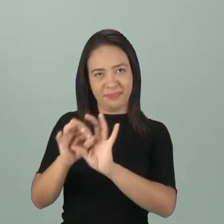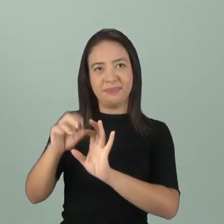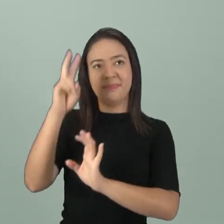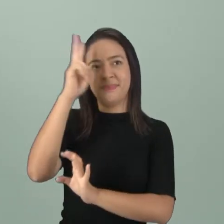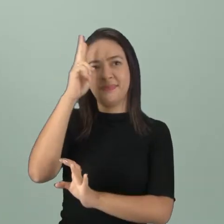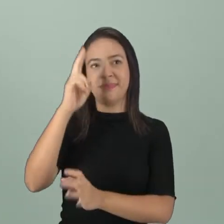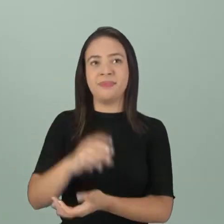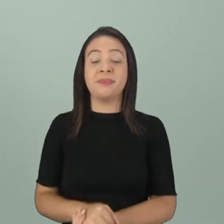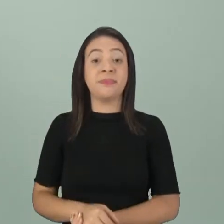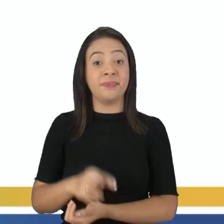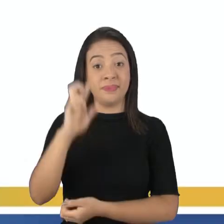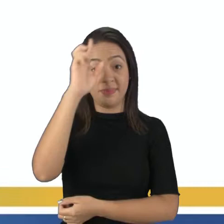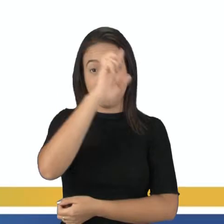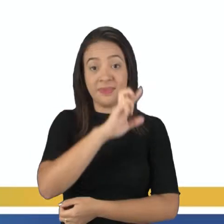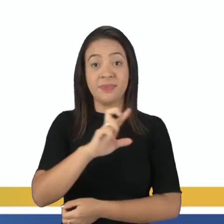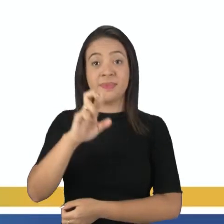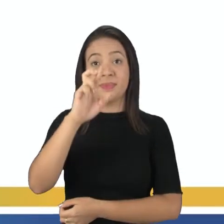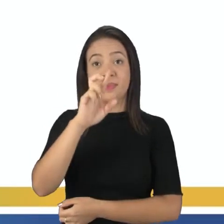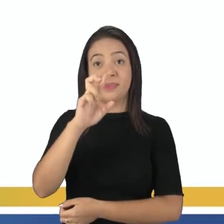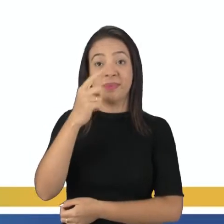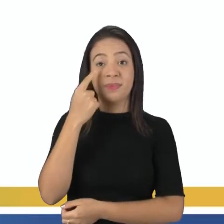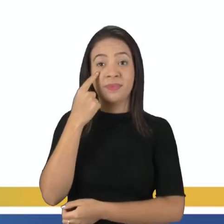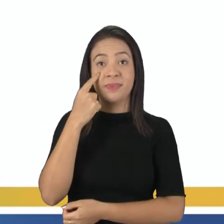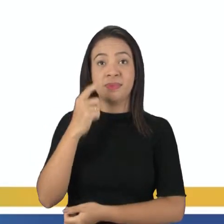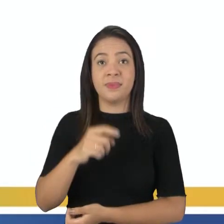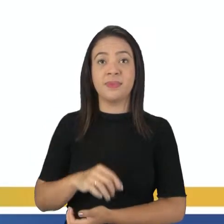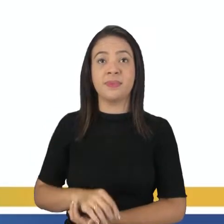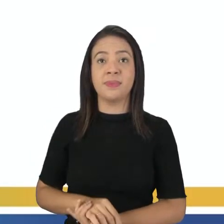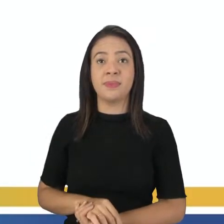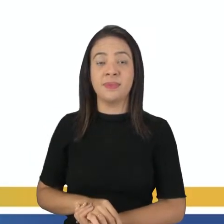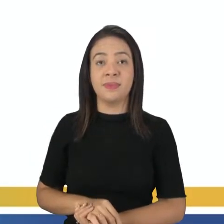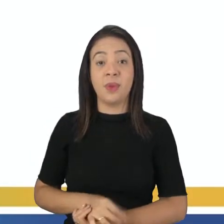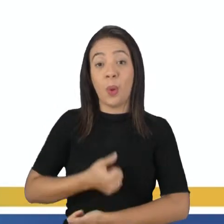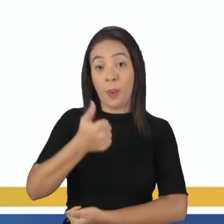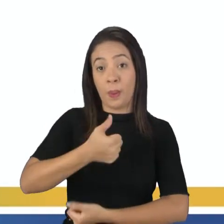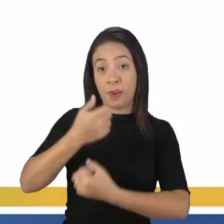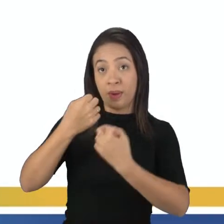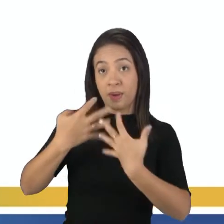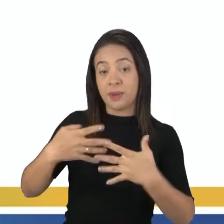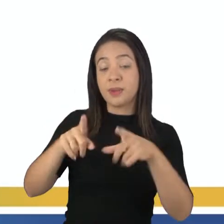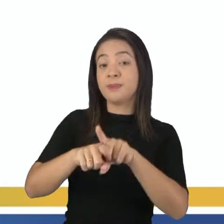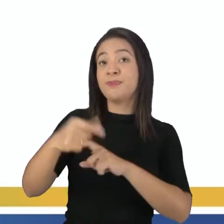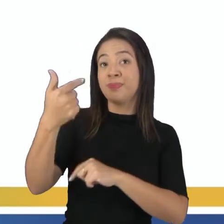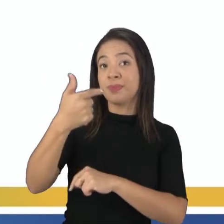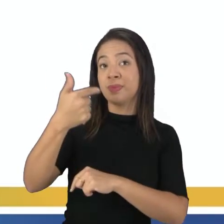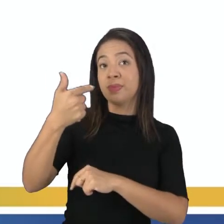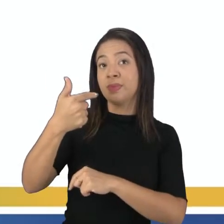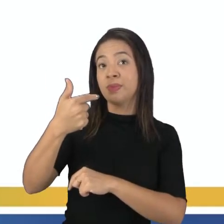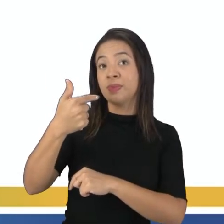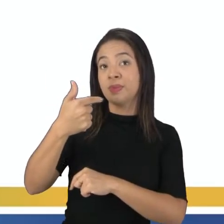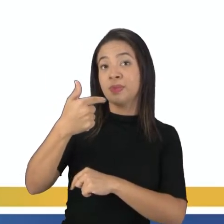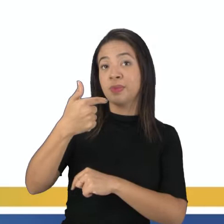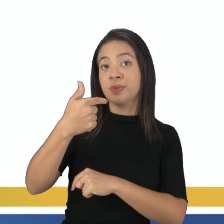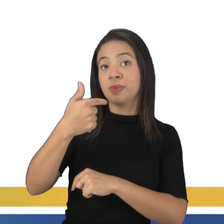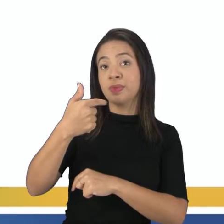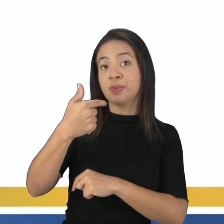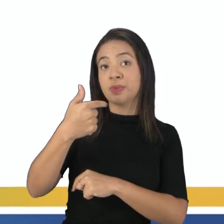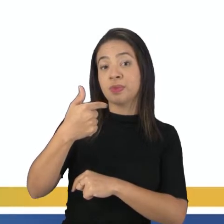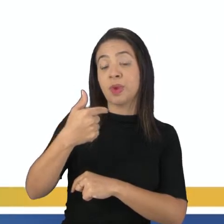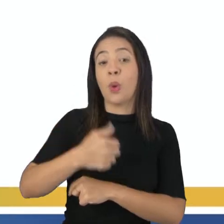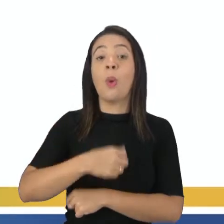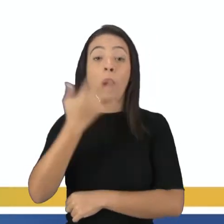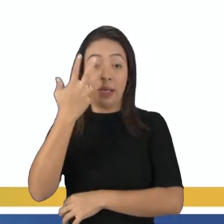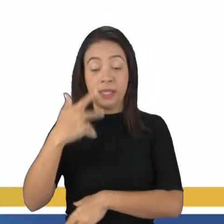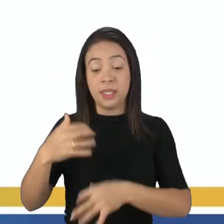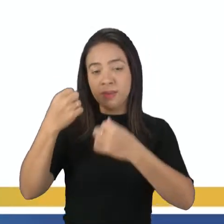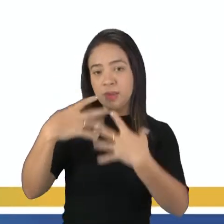então. Observando os primeiros quadrinhos. Observe que no primeiro e segundo quadrinho, Calvin afirma que o sábado é o